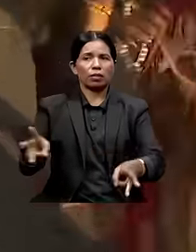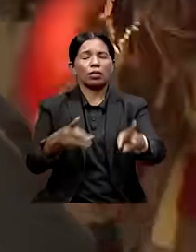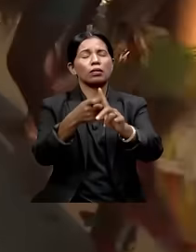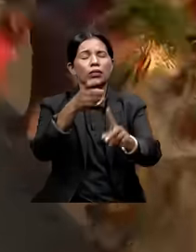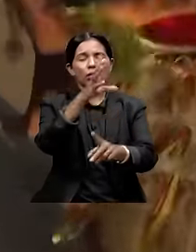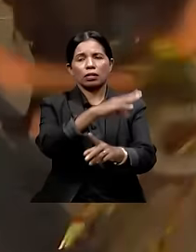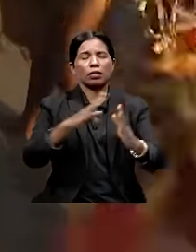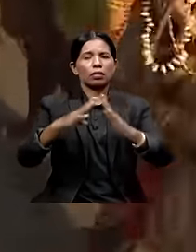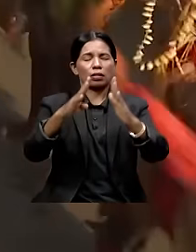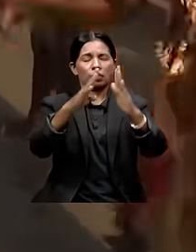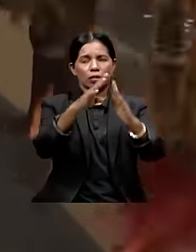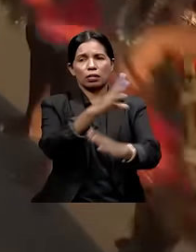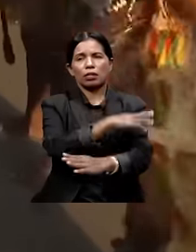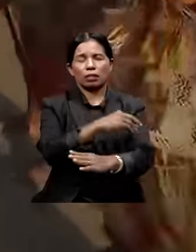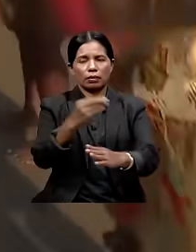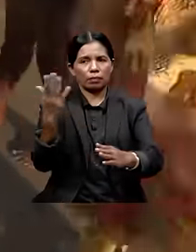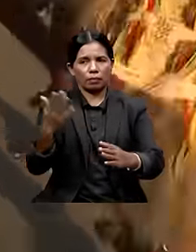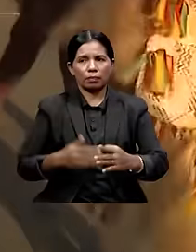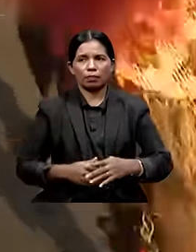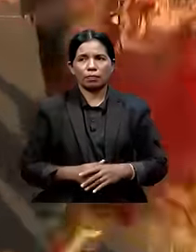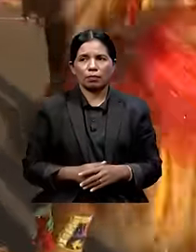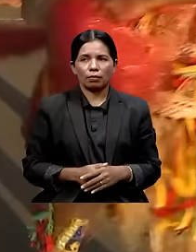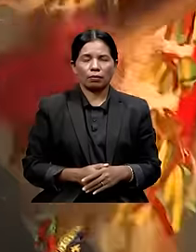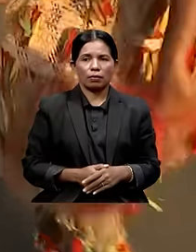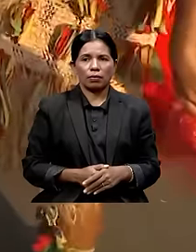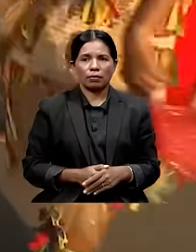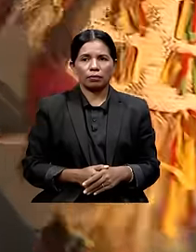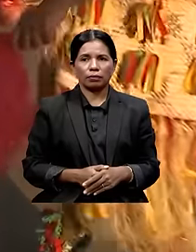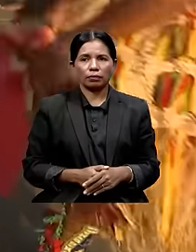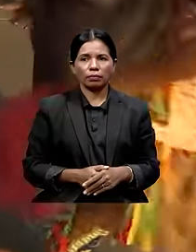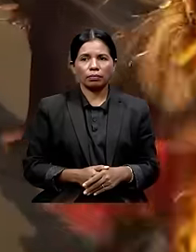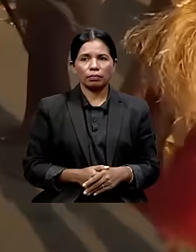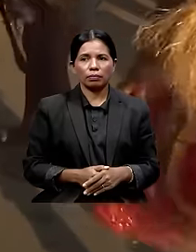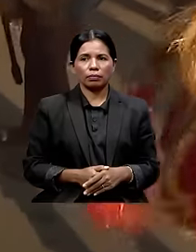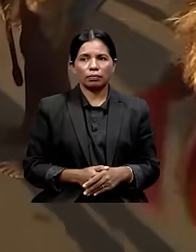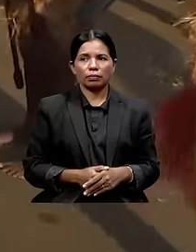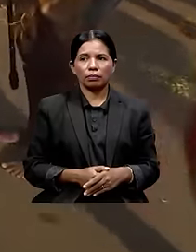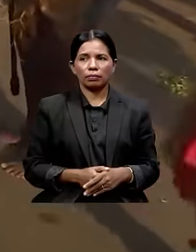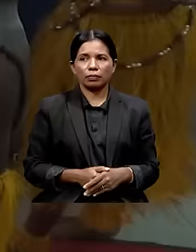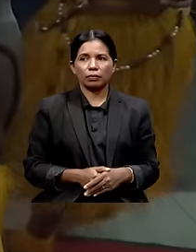capital ba region nei. Equipo cobertura, GMN.